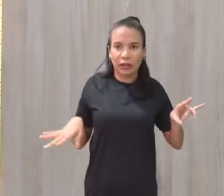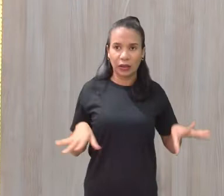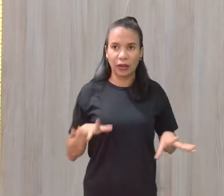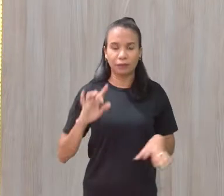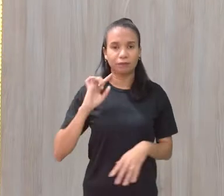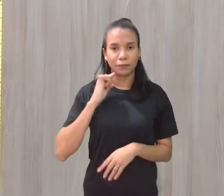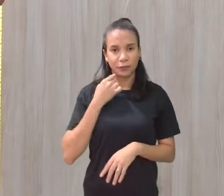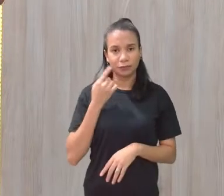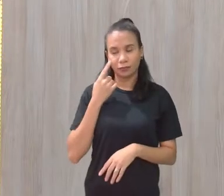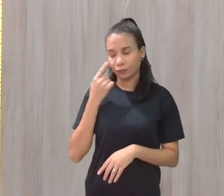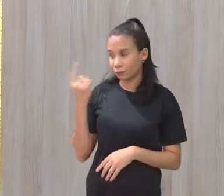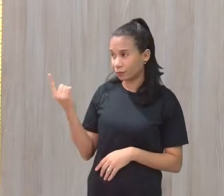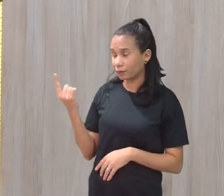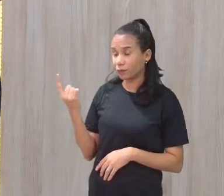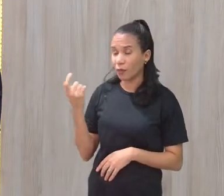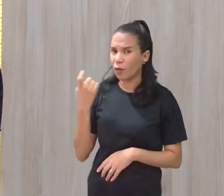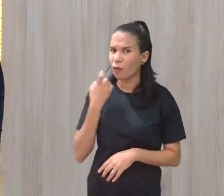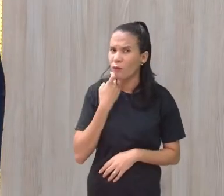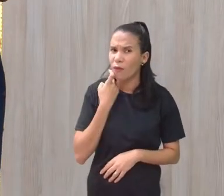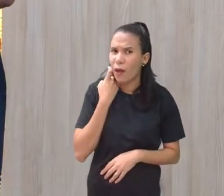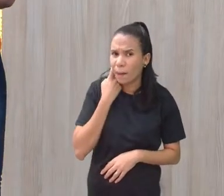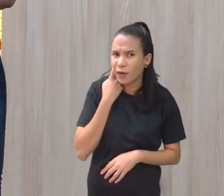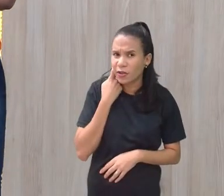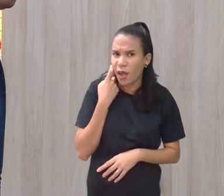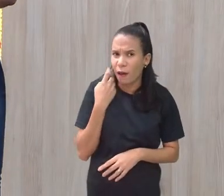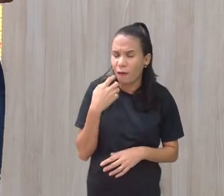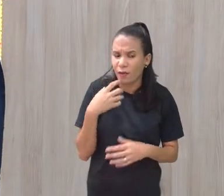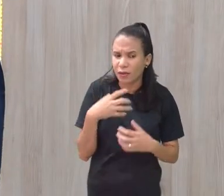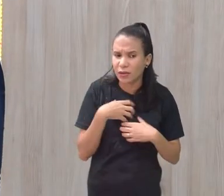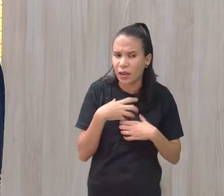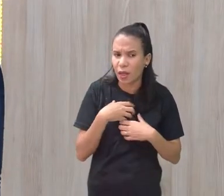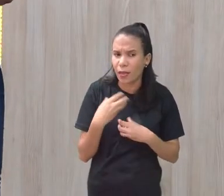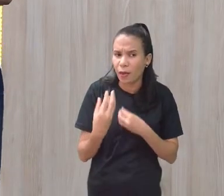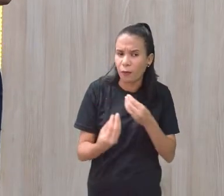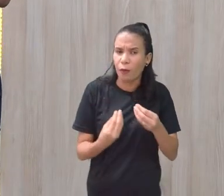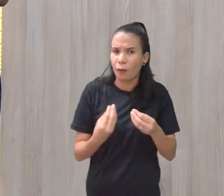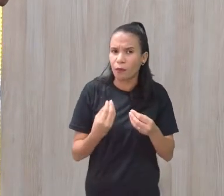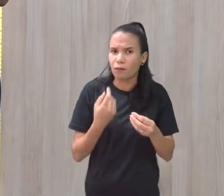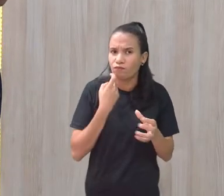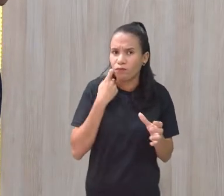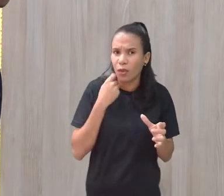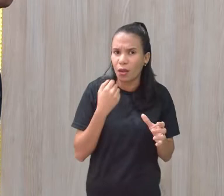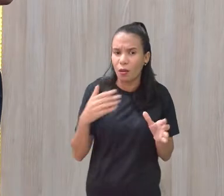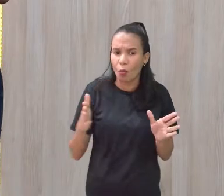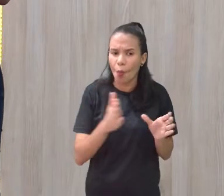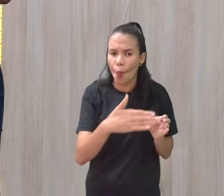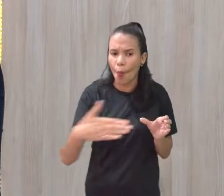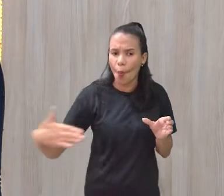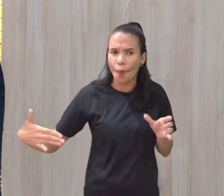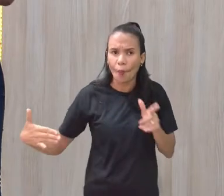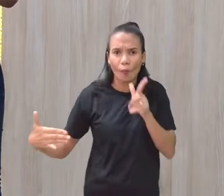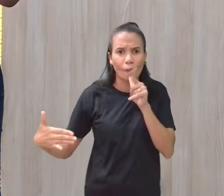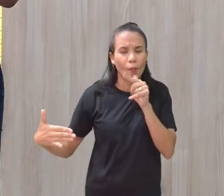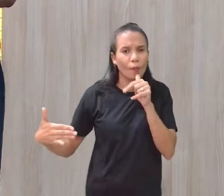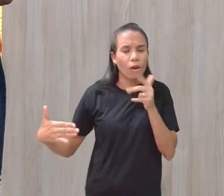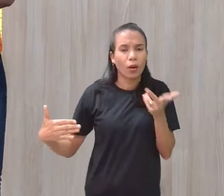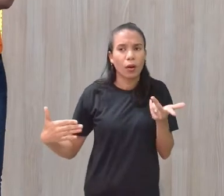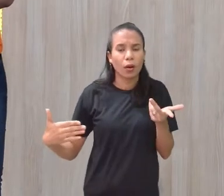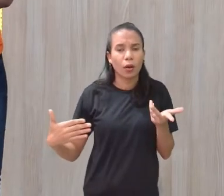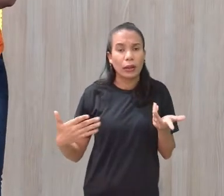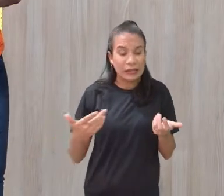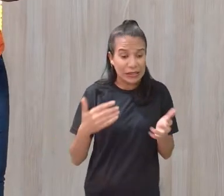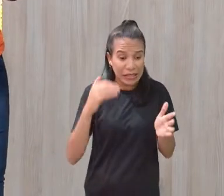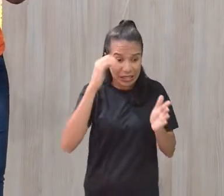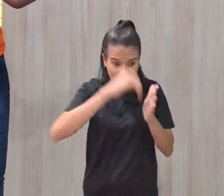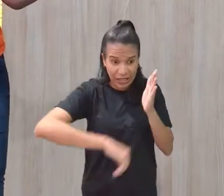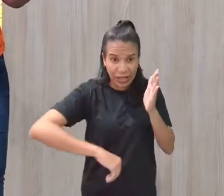fora d'água. Será que ele se sente deslocado aqui? Ele, né, nessa imagem, a gente percebe que, tirando o peixe do